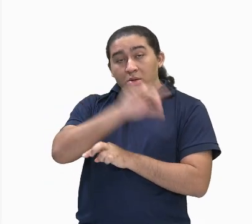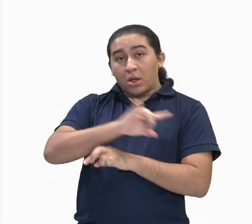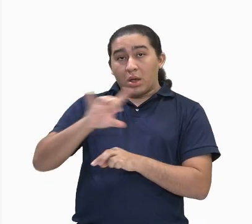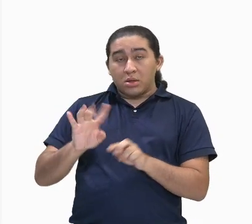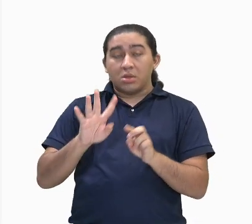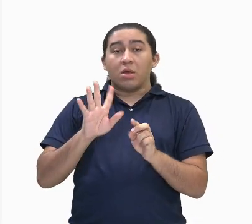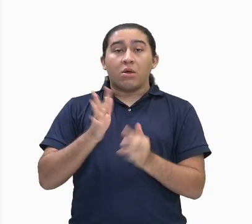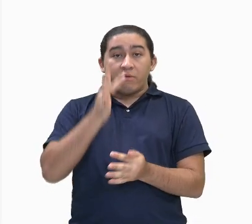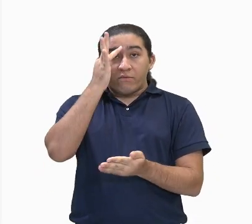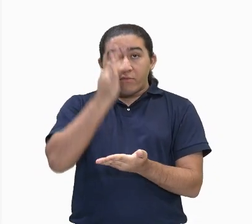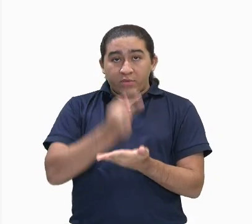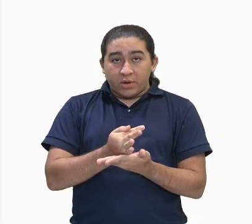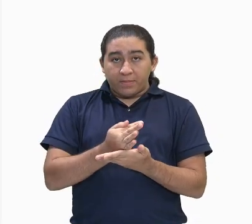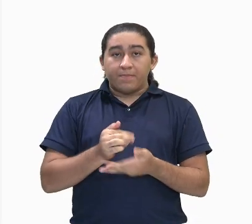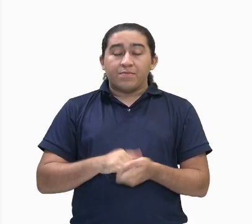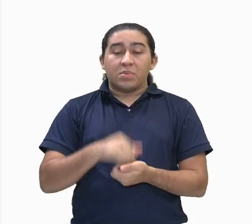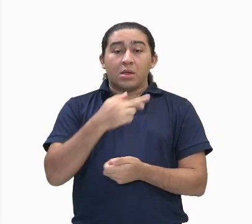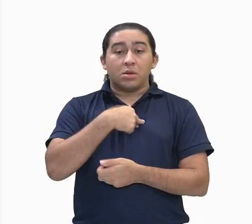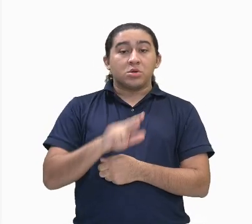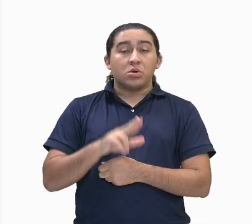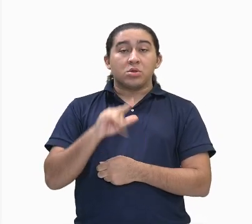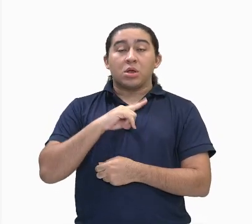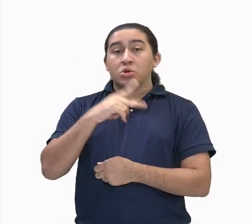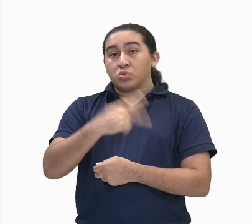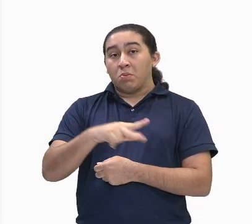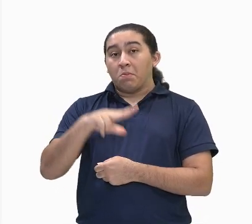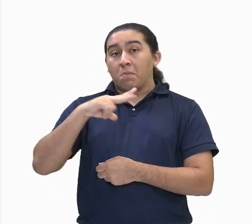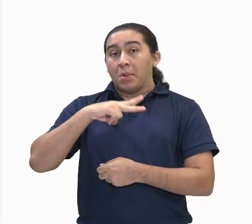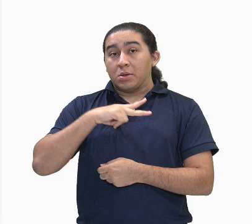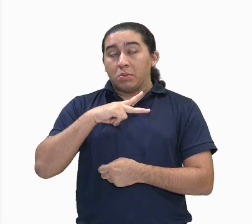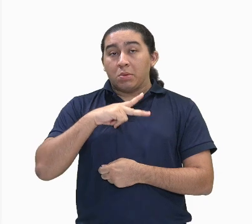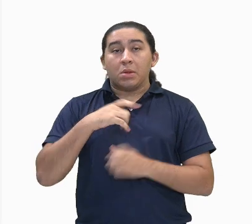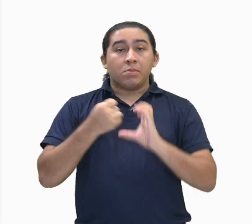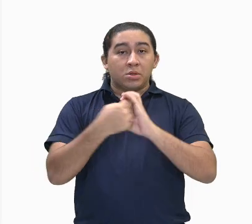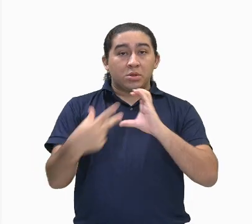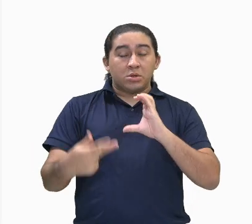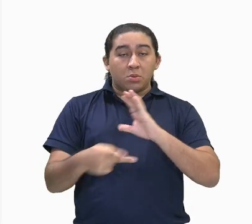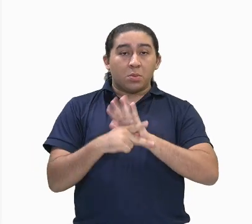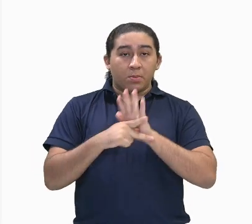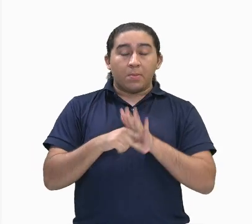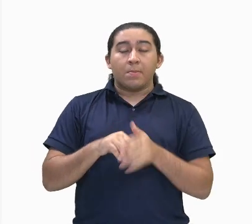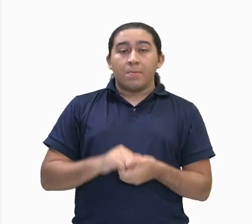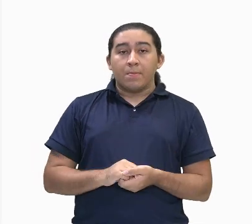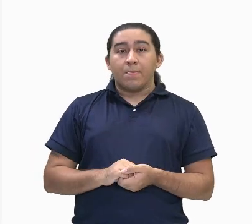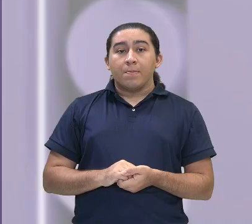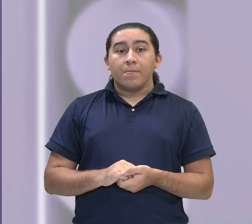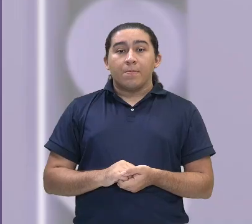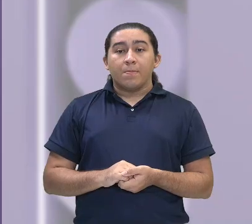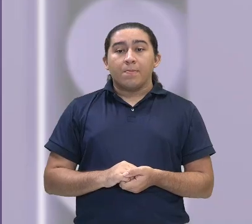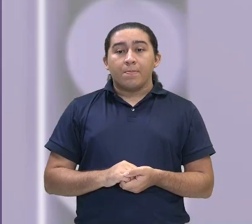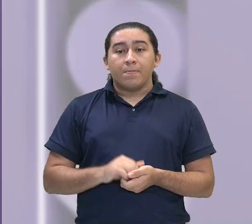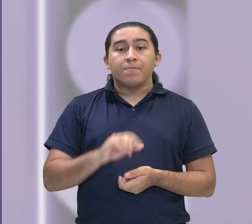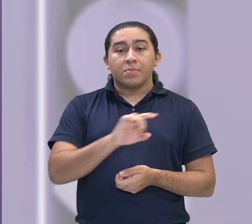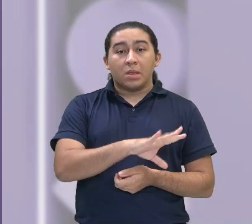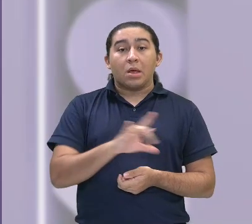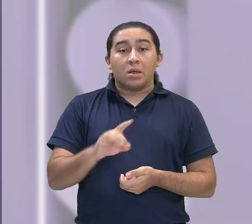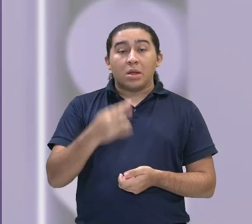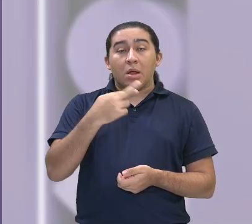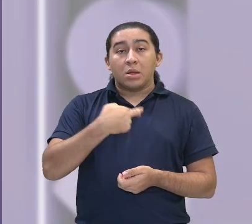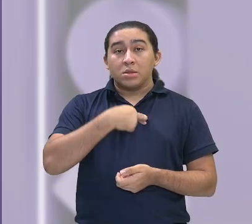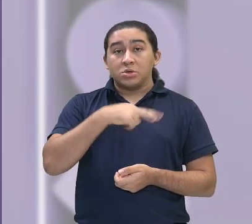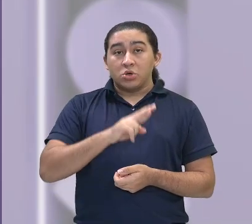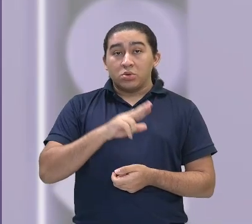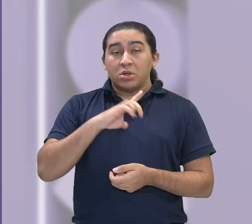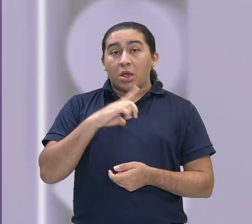fé. Cada religião terá suas próprias cerimônias fúnebres. Cada religião terá sua